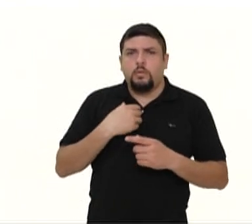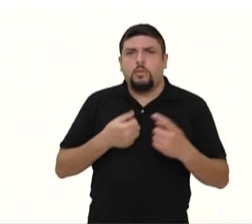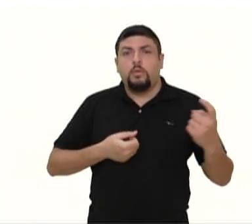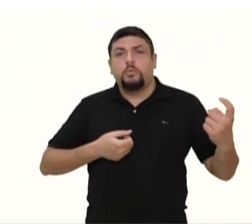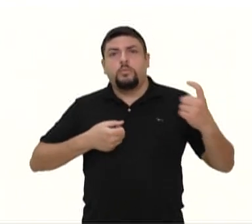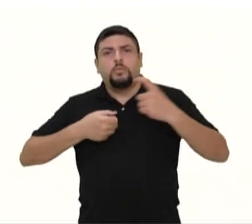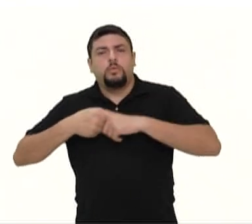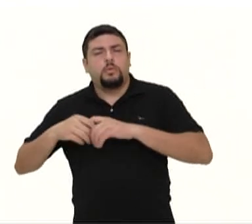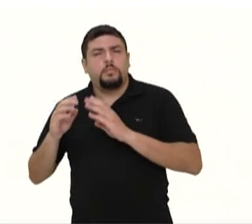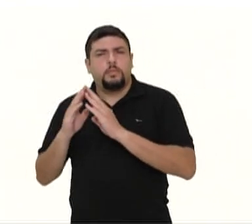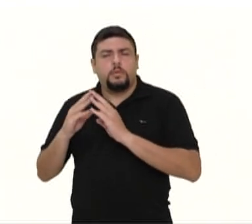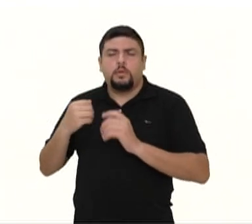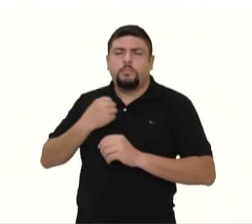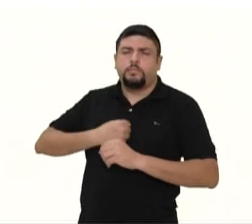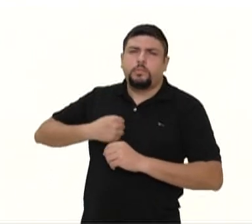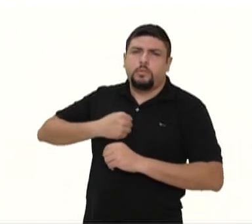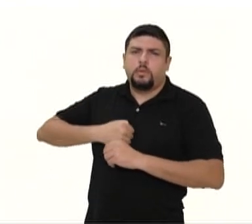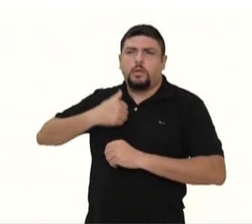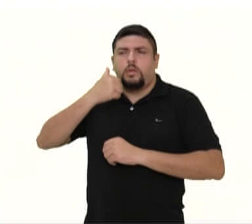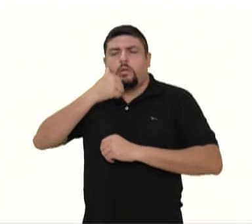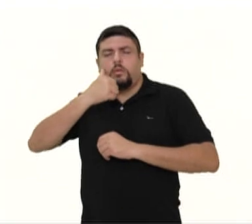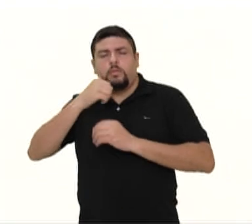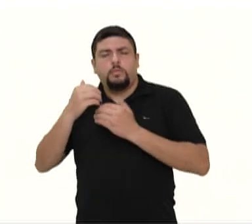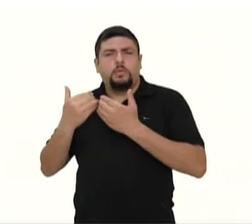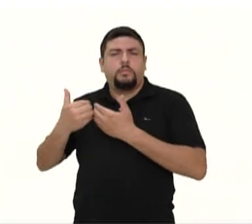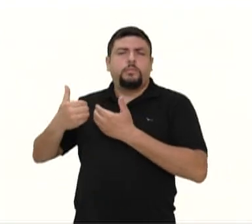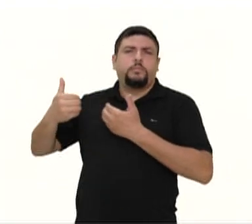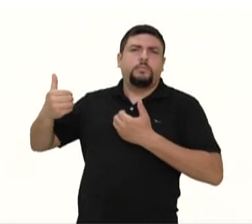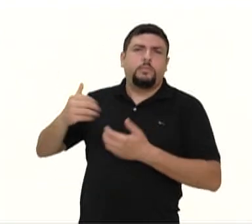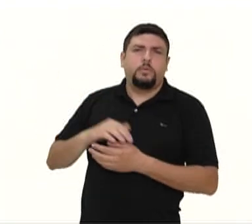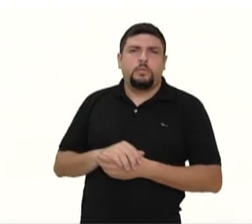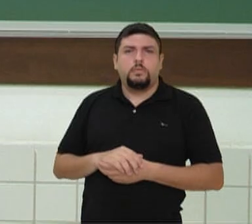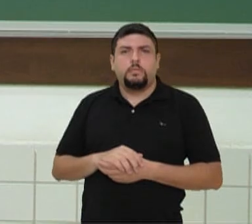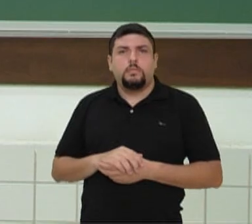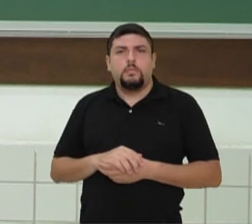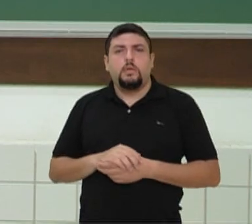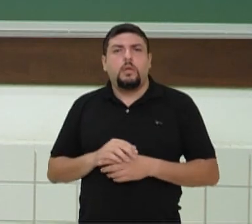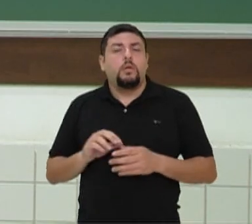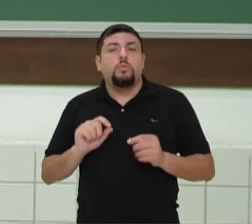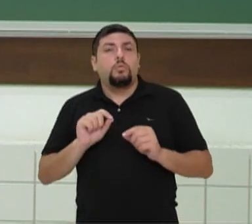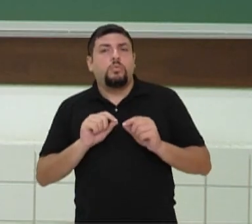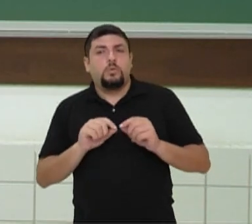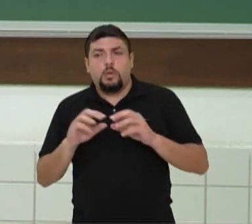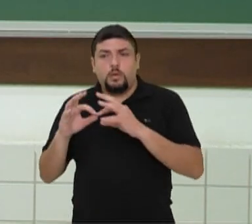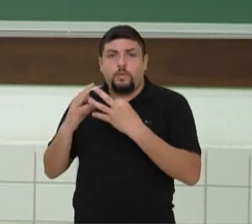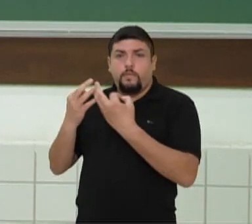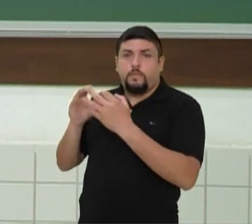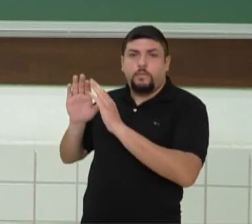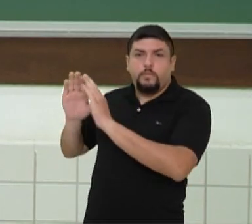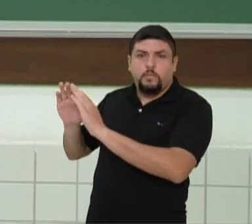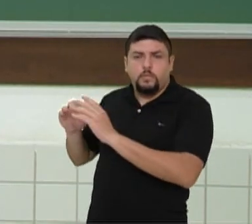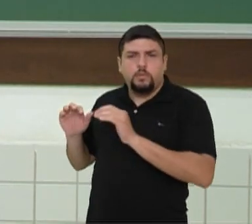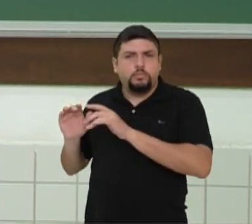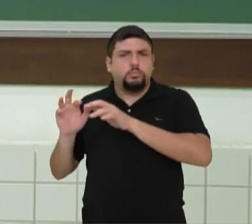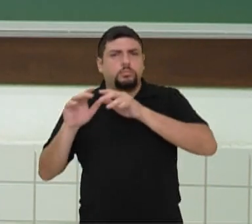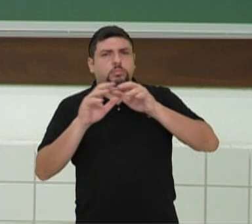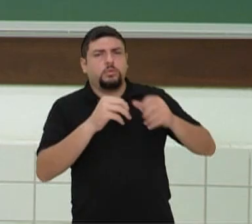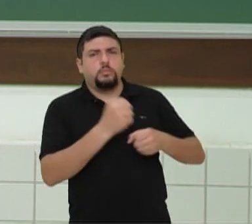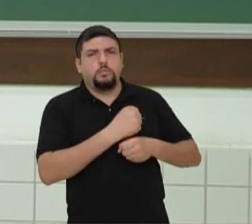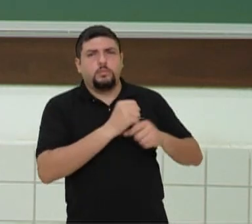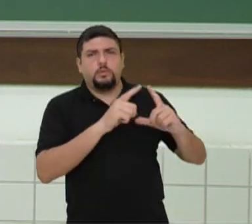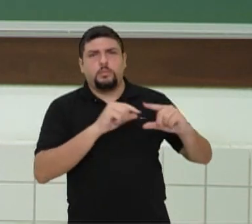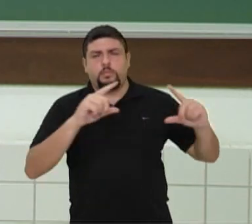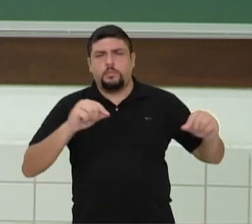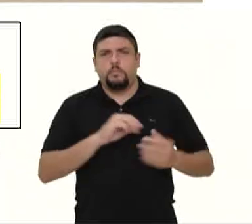Saudades de suas mulheres ausentes, ou seja, os lares, as famílias que às vezes ficavam na sua região de origem. Aqui um mural que